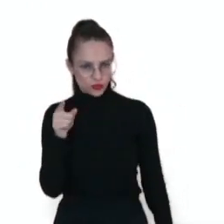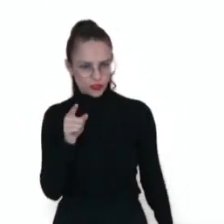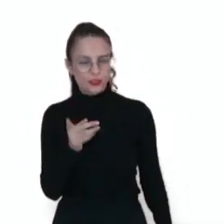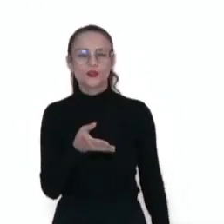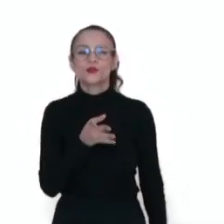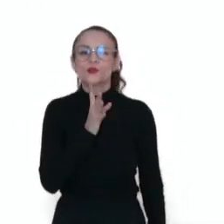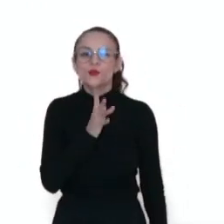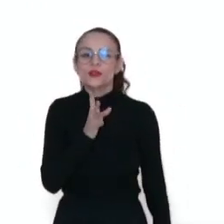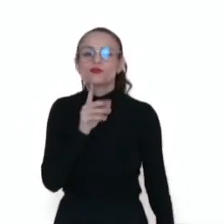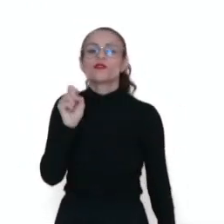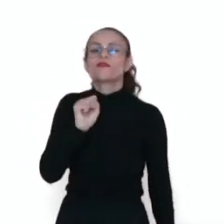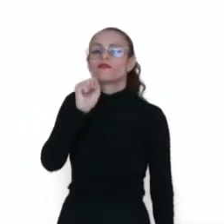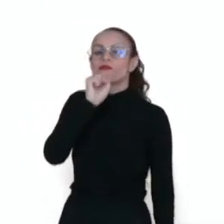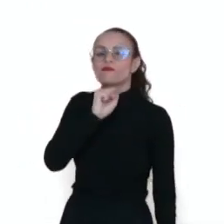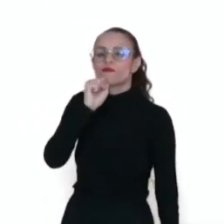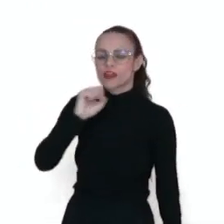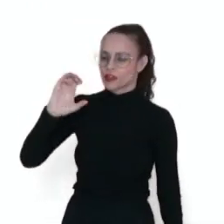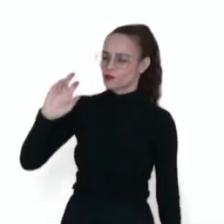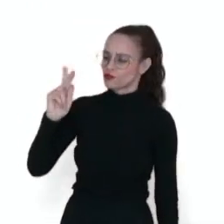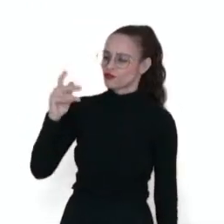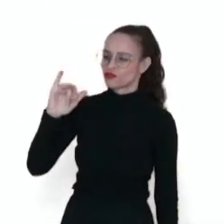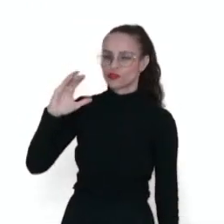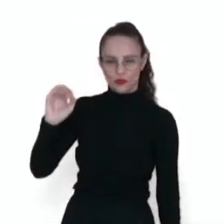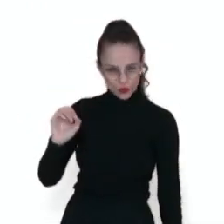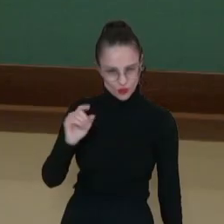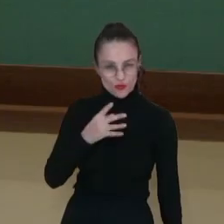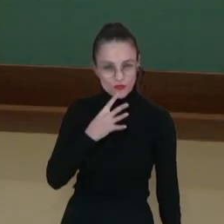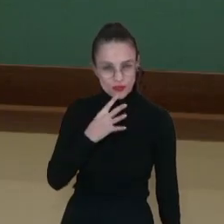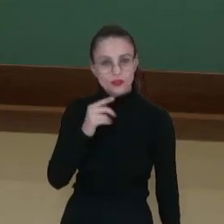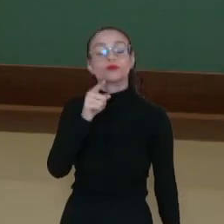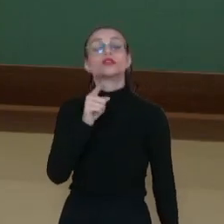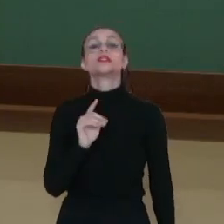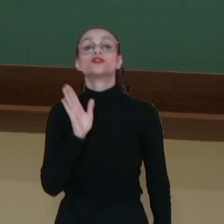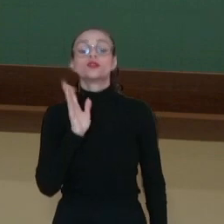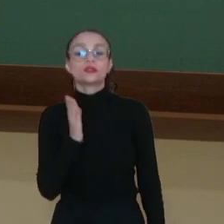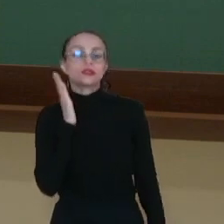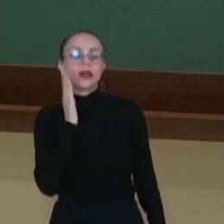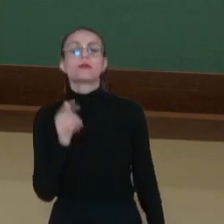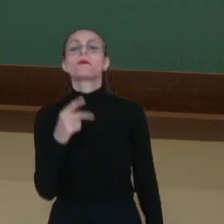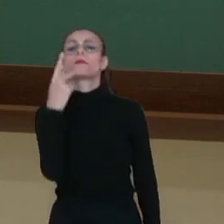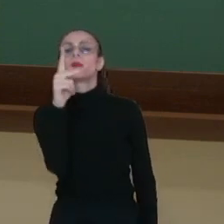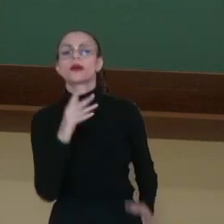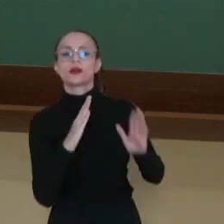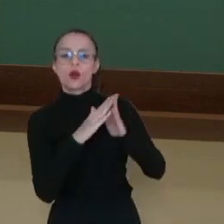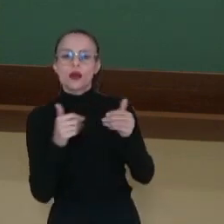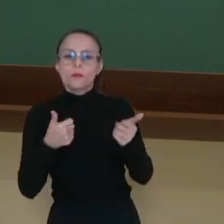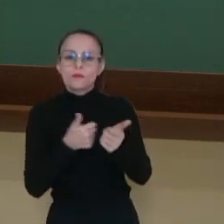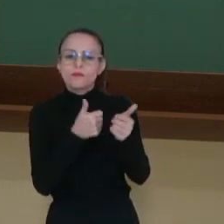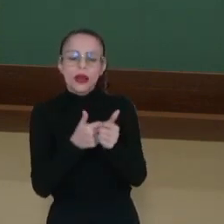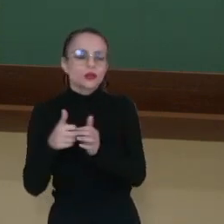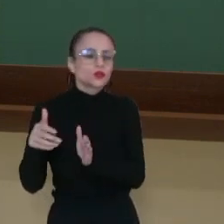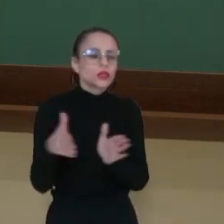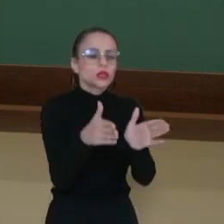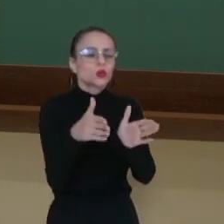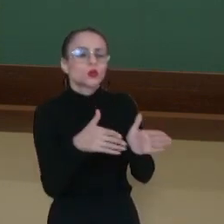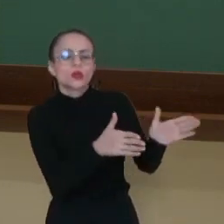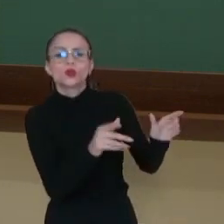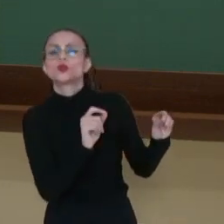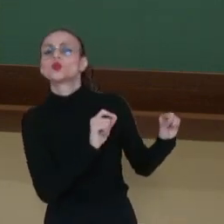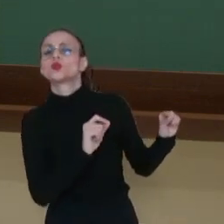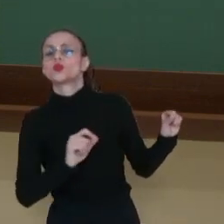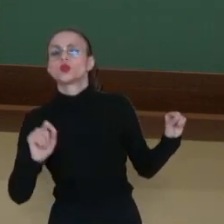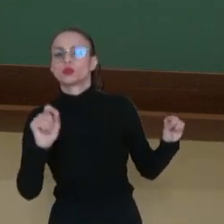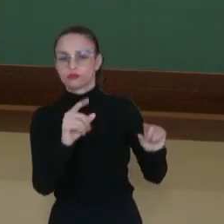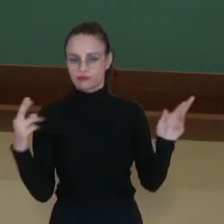Velho Chico? Vocês sabem quais rios passam pela região onde vocês moram? Então, estabelecendo uma